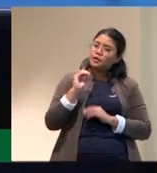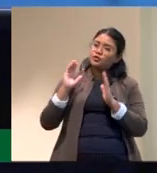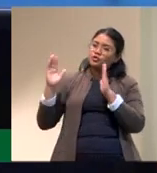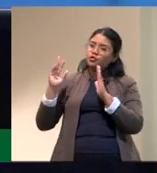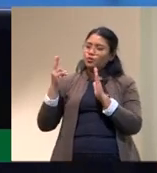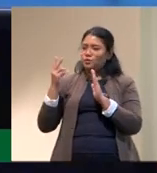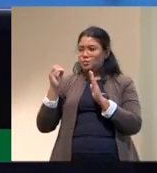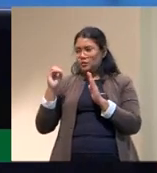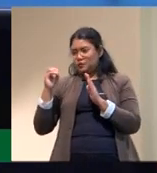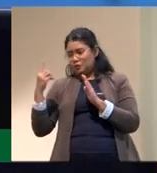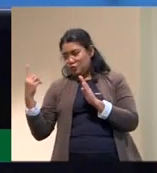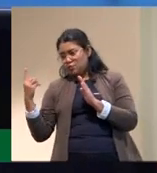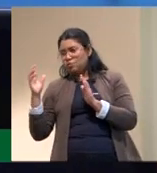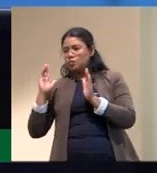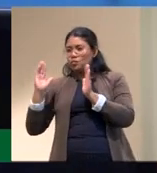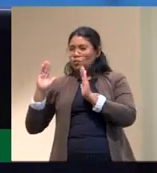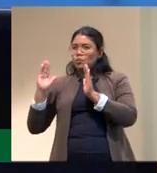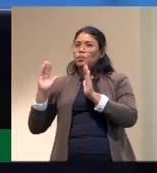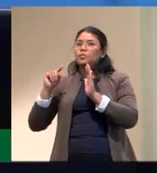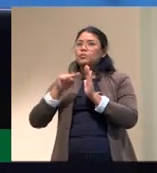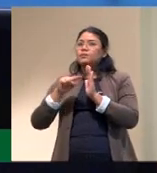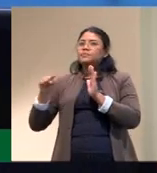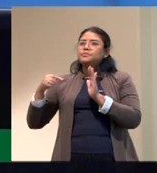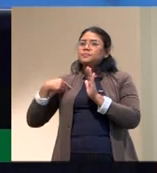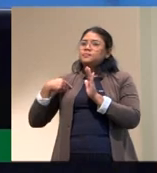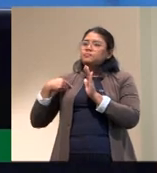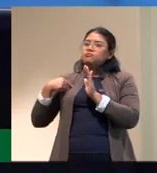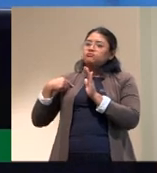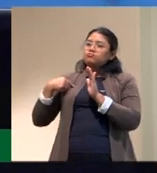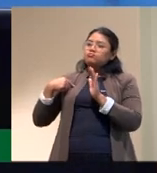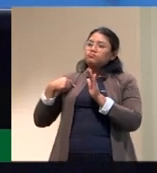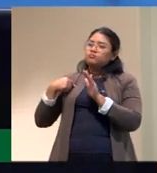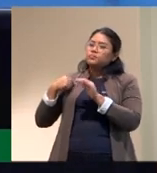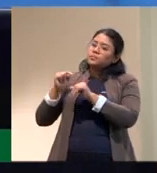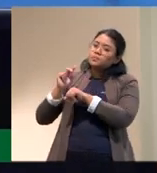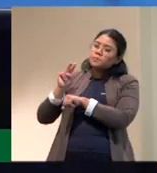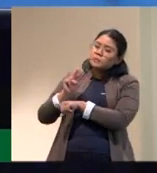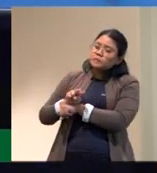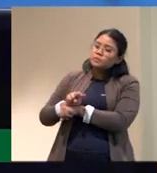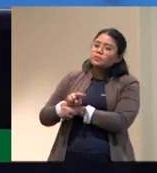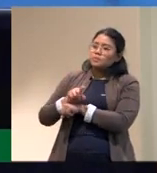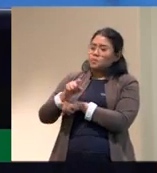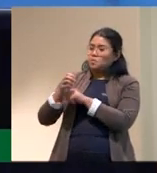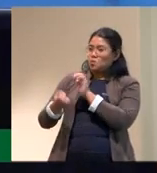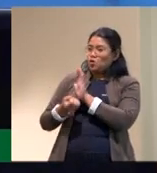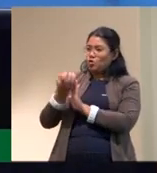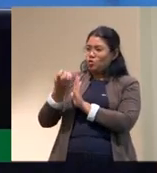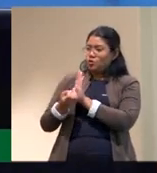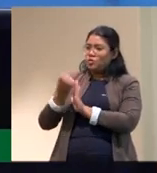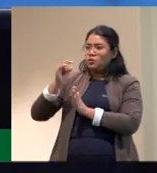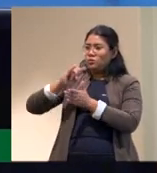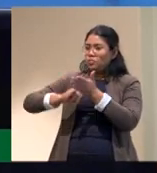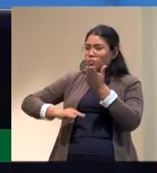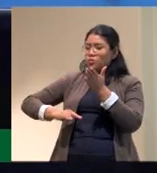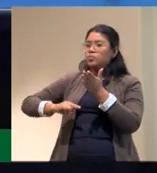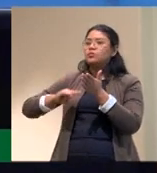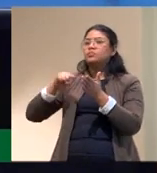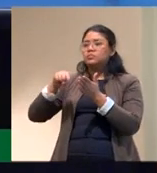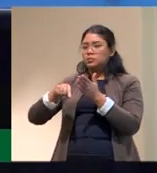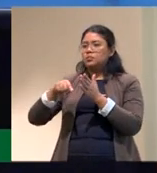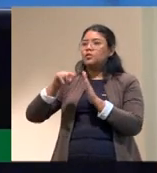2020-2021, eu pude acompanhar a produção, num debate com a equipe do documento da reedição